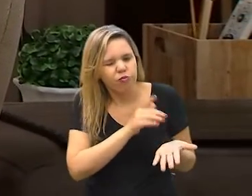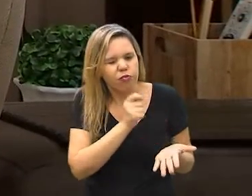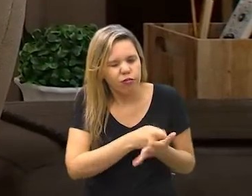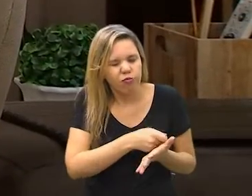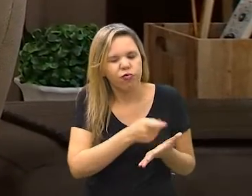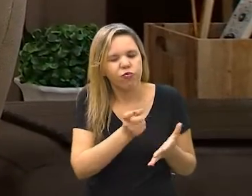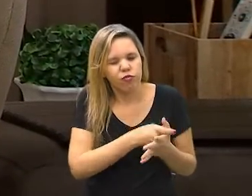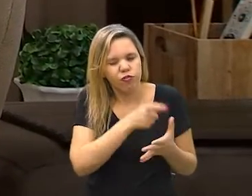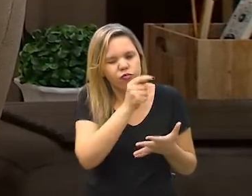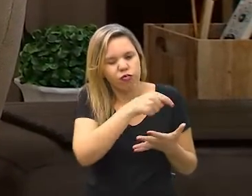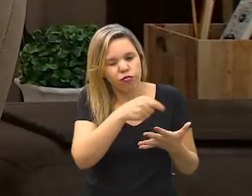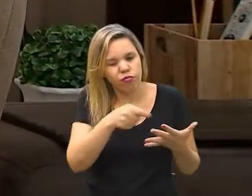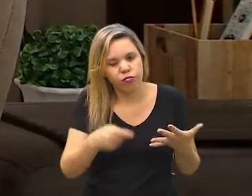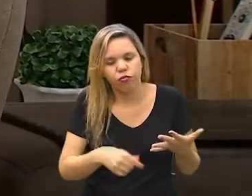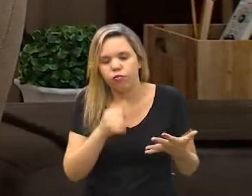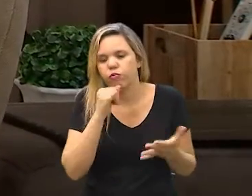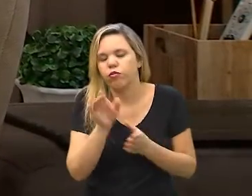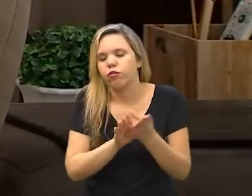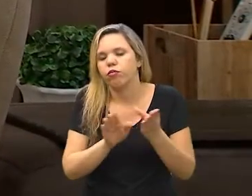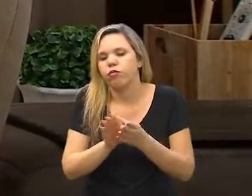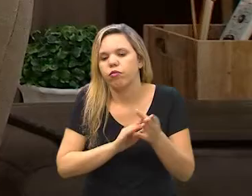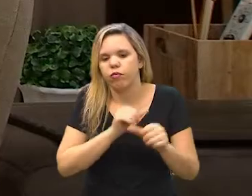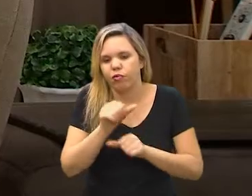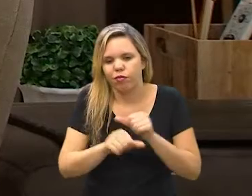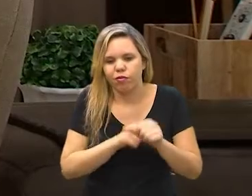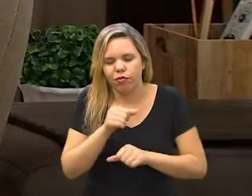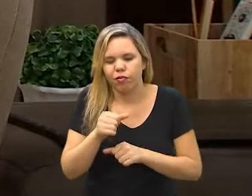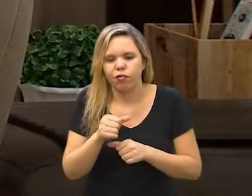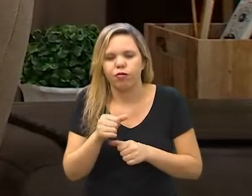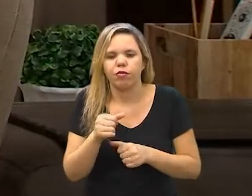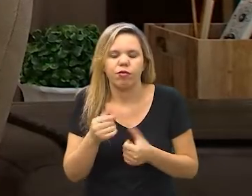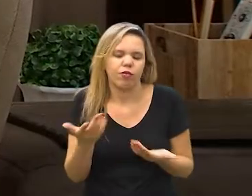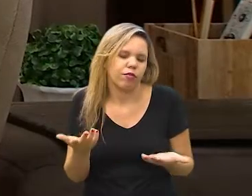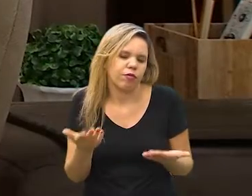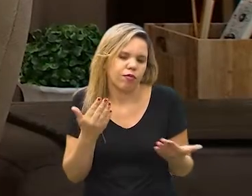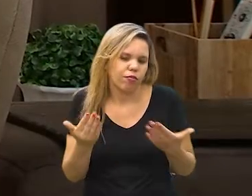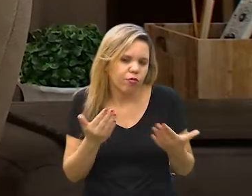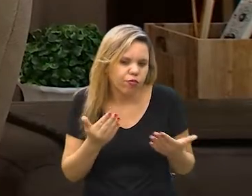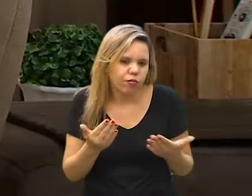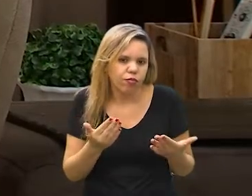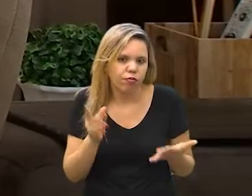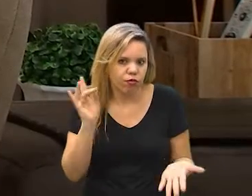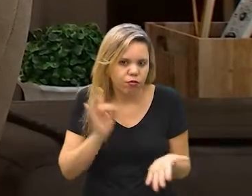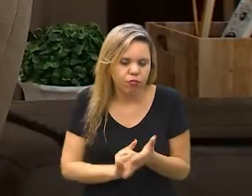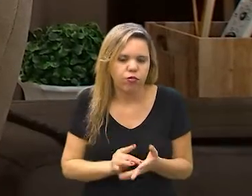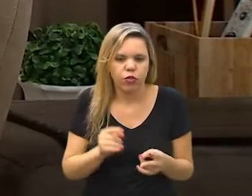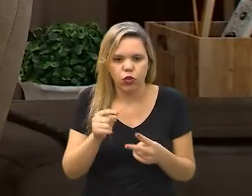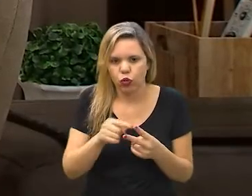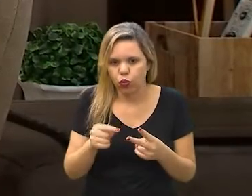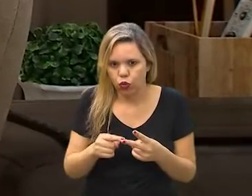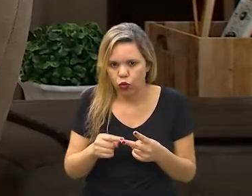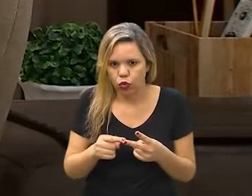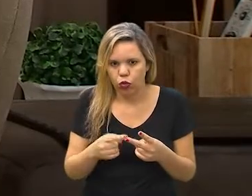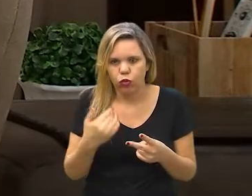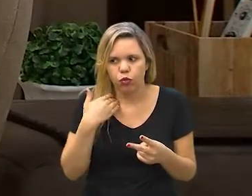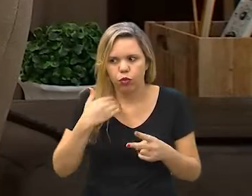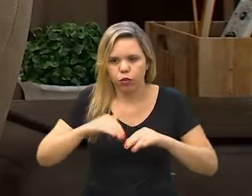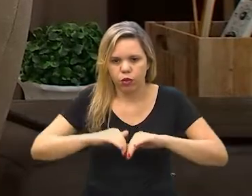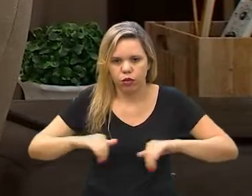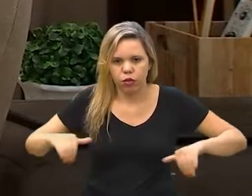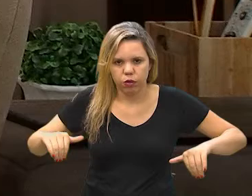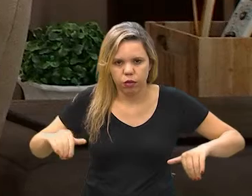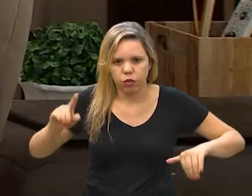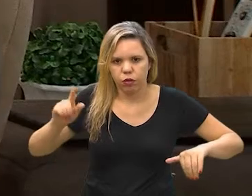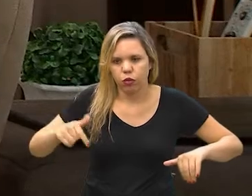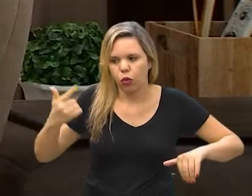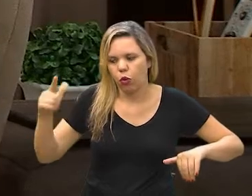eu particularmente recomendo, para tornar essa brincadeira um pouco mais verídica, ter 2 contas bancárias separadas. E